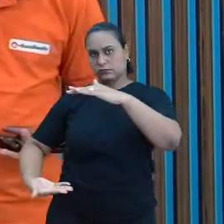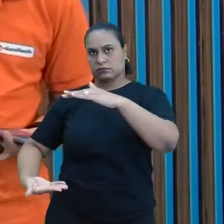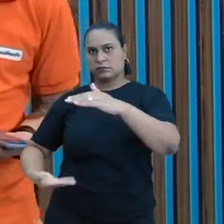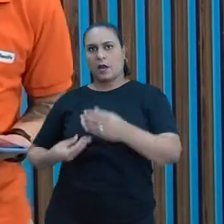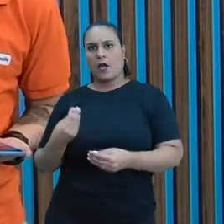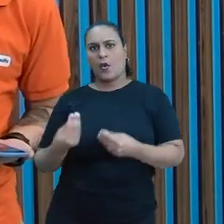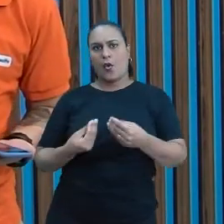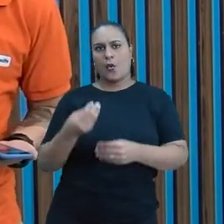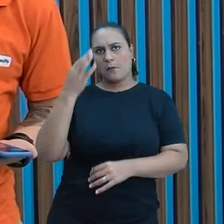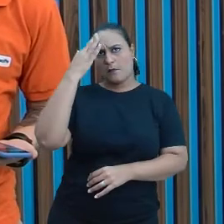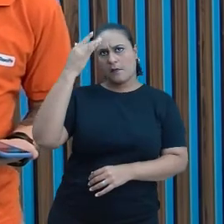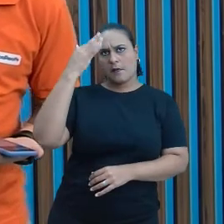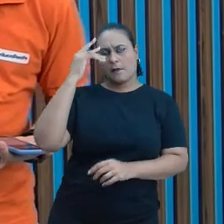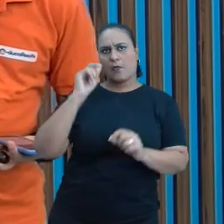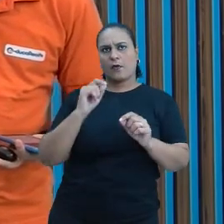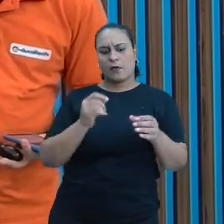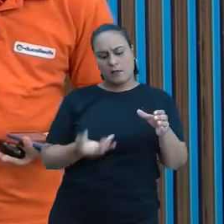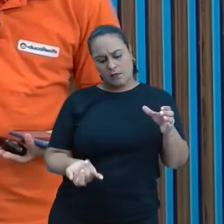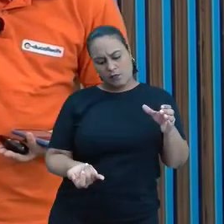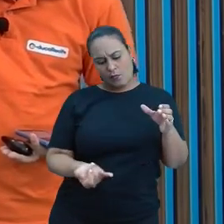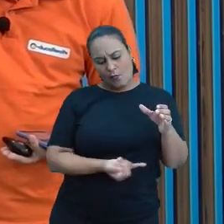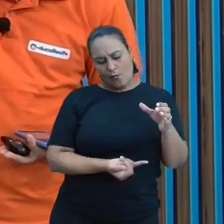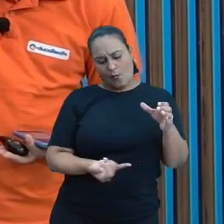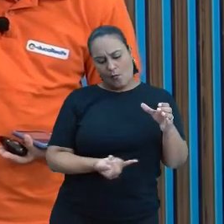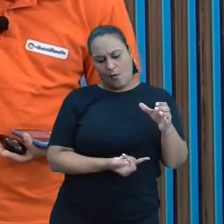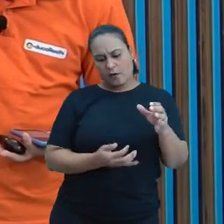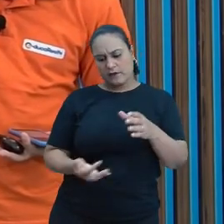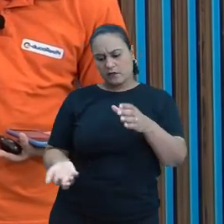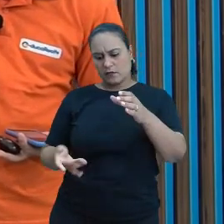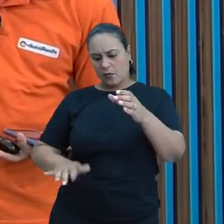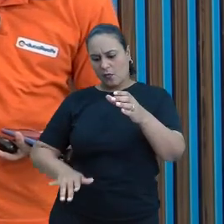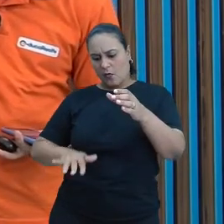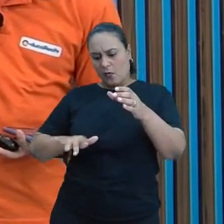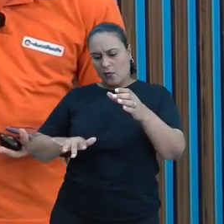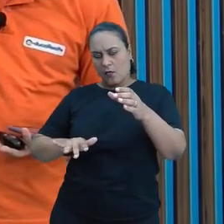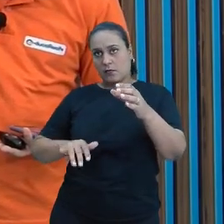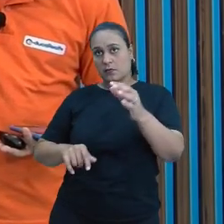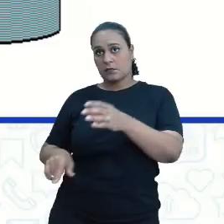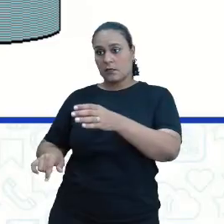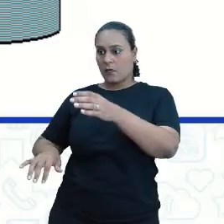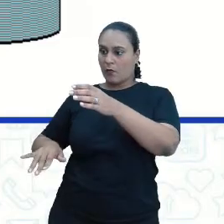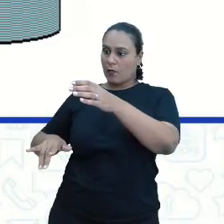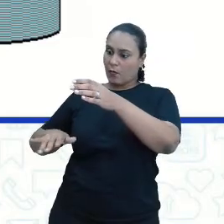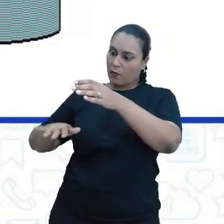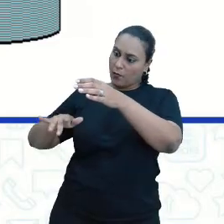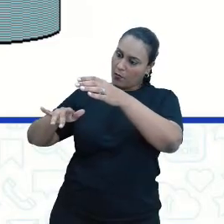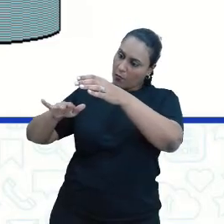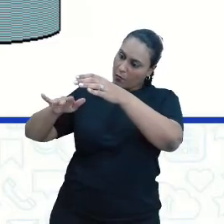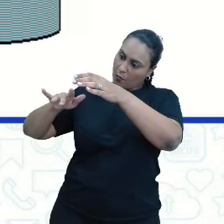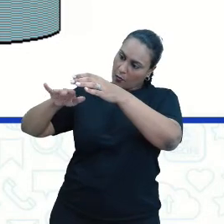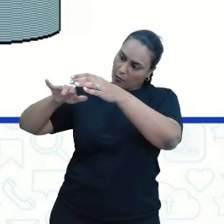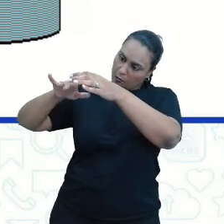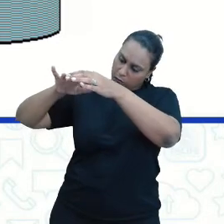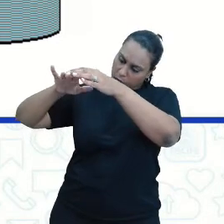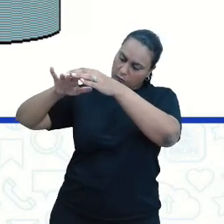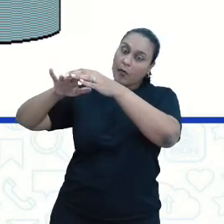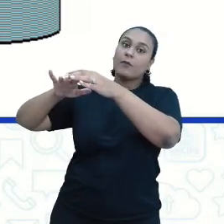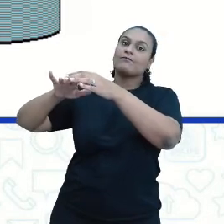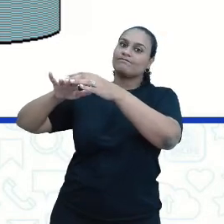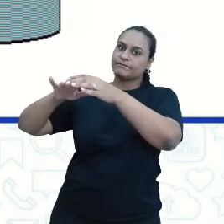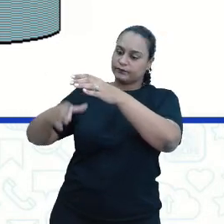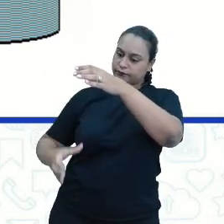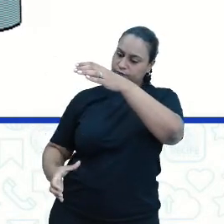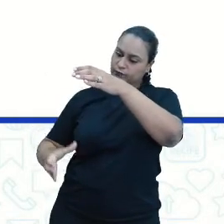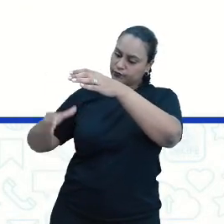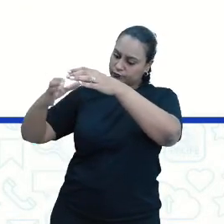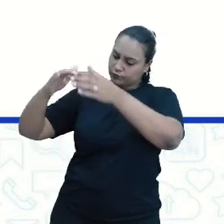eu imaginasse poucas fatias no começo, vou aumentando, e quando eu tiver todo preenchido com essas fatias, eu teria, de fato, o que eu